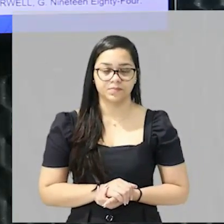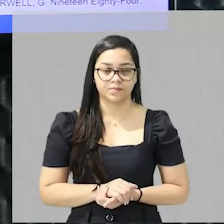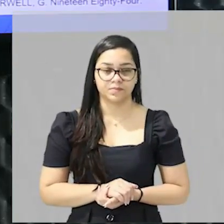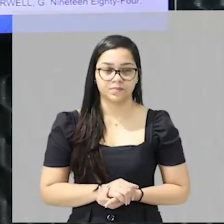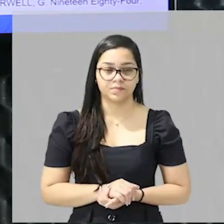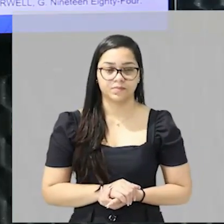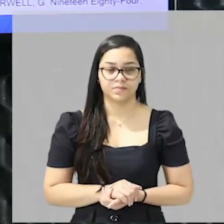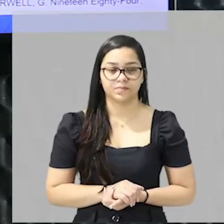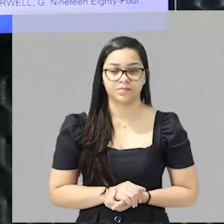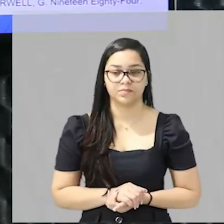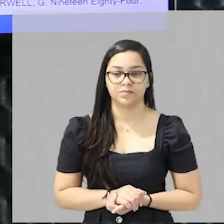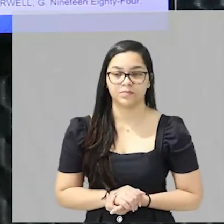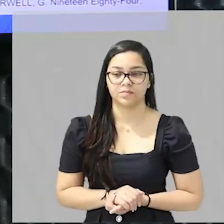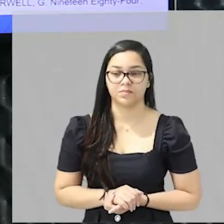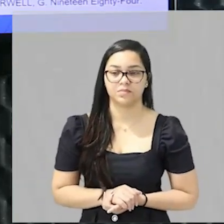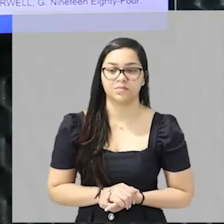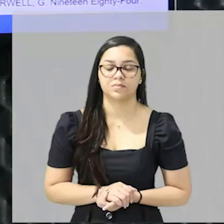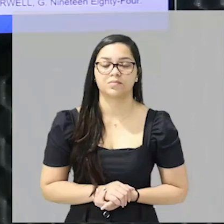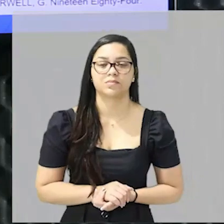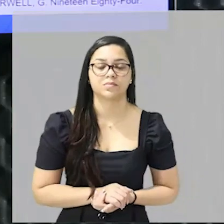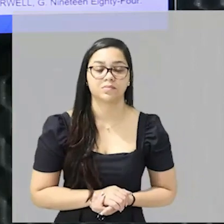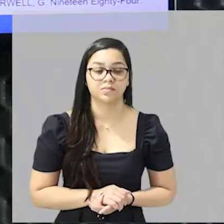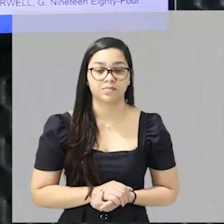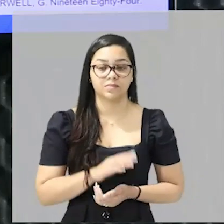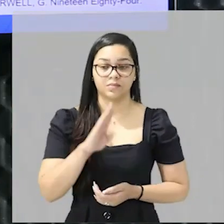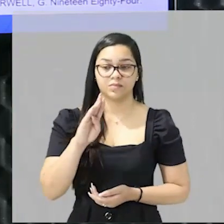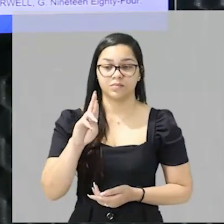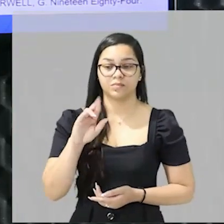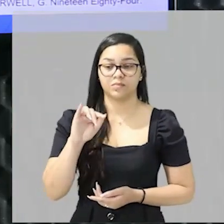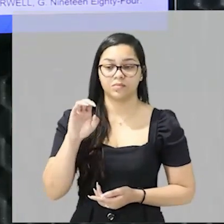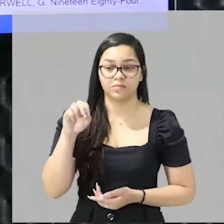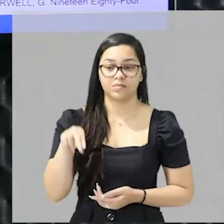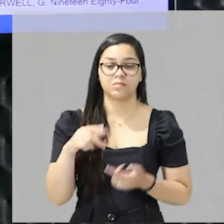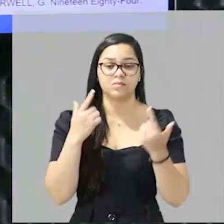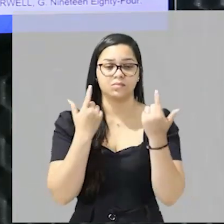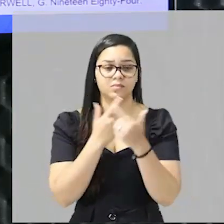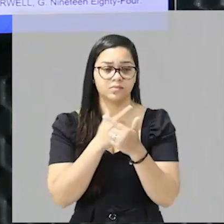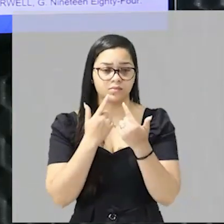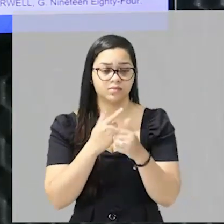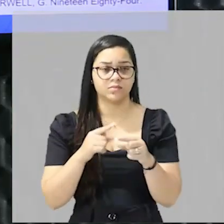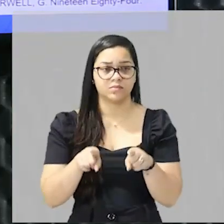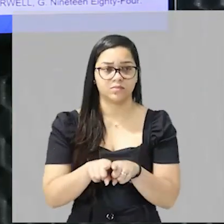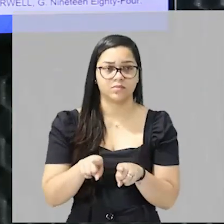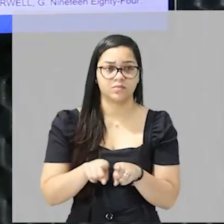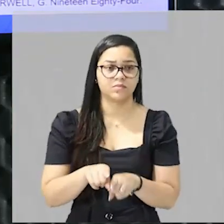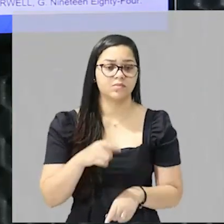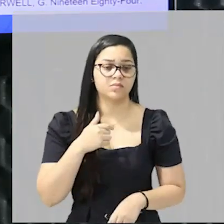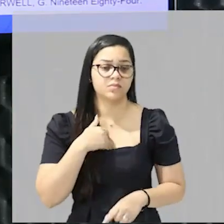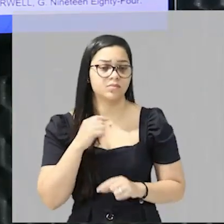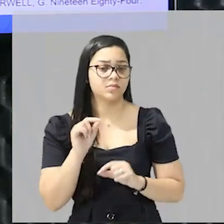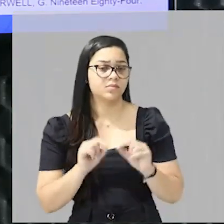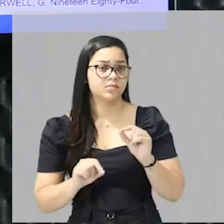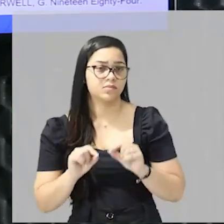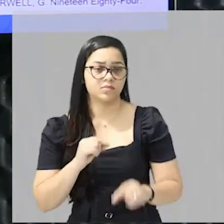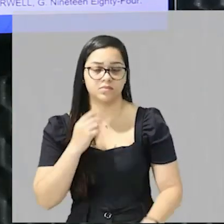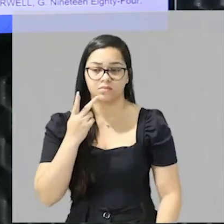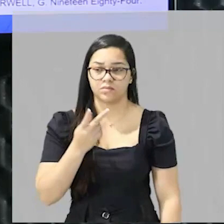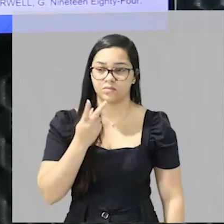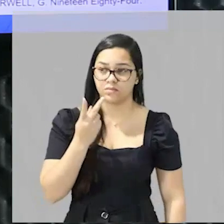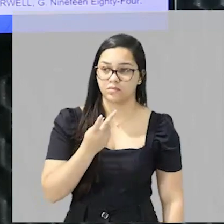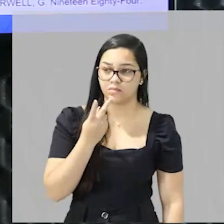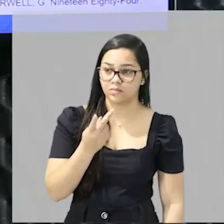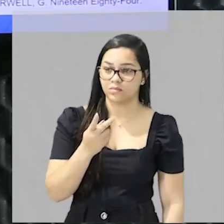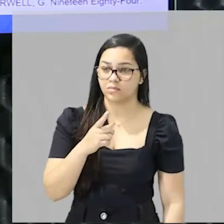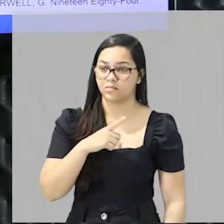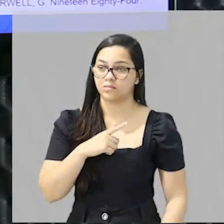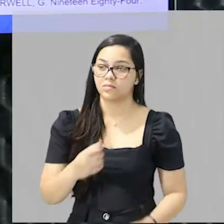quem perguntou. Ele sorriu e aí ele coloca. Deixa eu colocar ou deixa eu afirmar, pôr ou